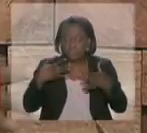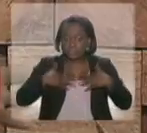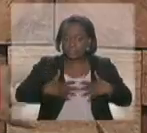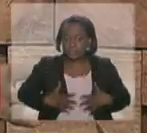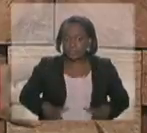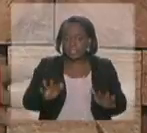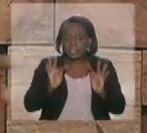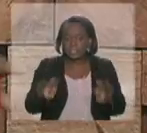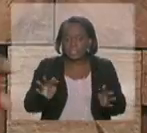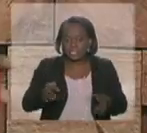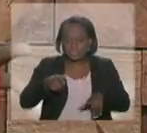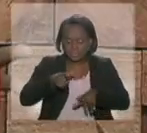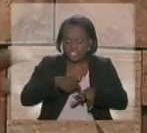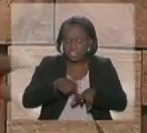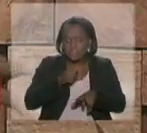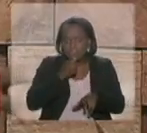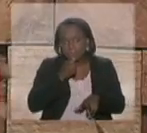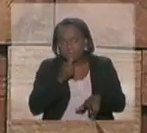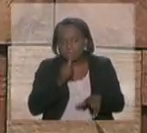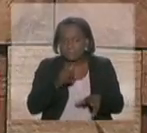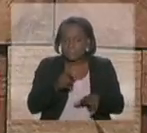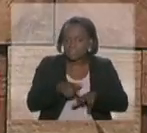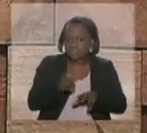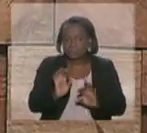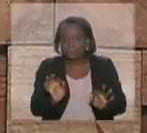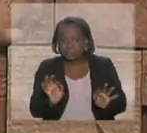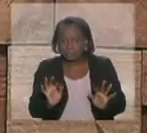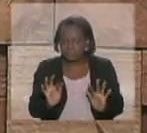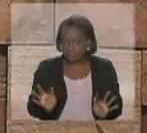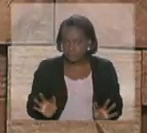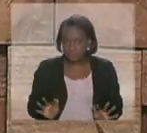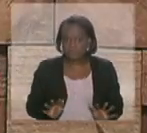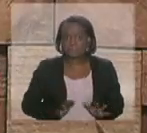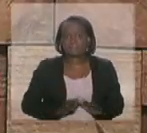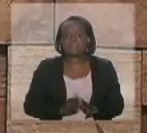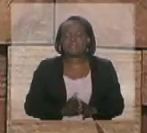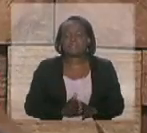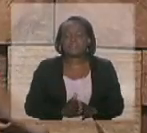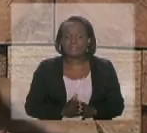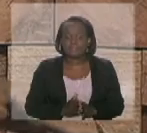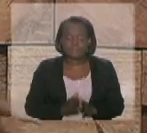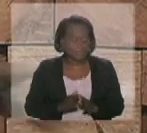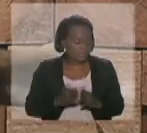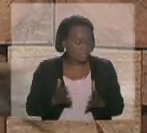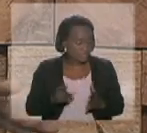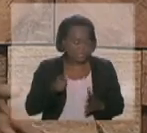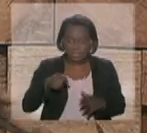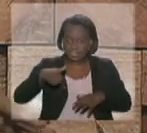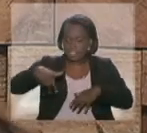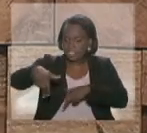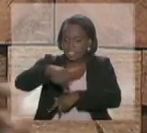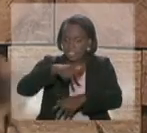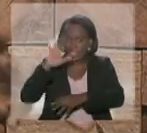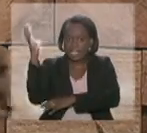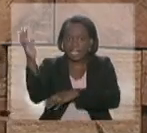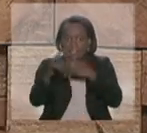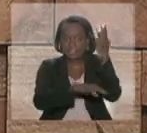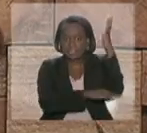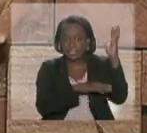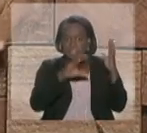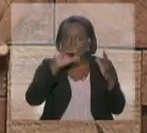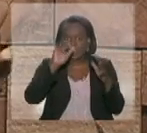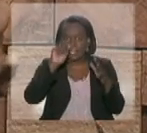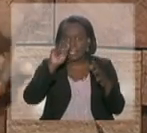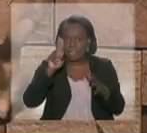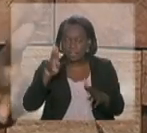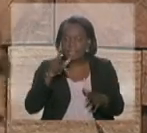eu quero você só de vestidinho descalça no máximo uma sandalinha Hum eu quero você andando no meio